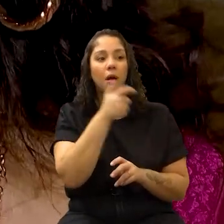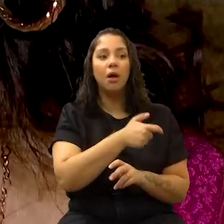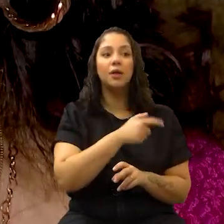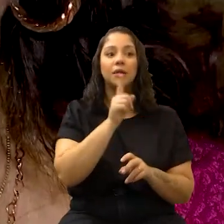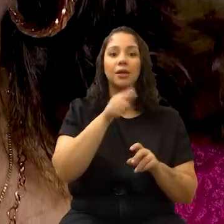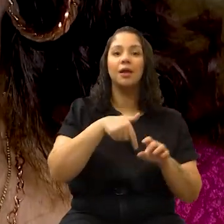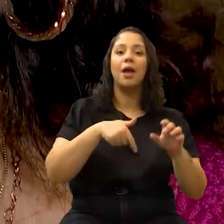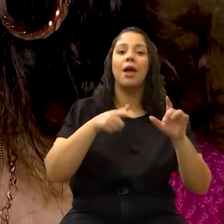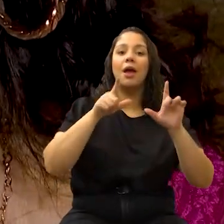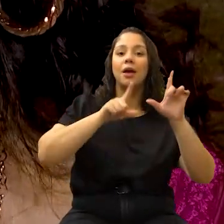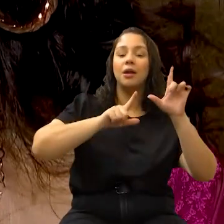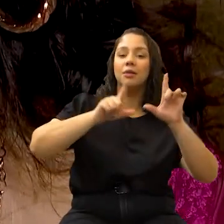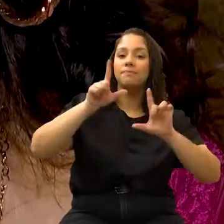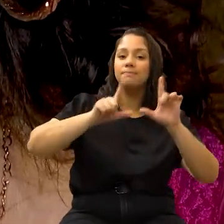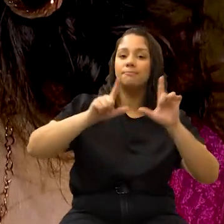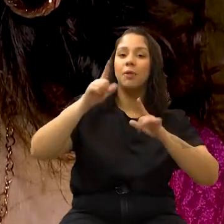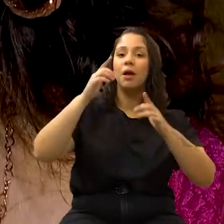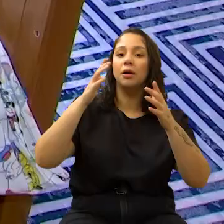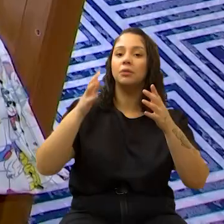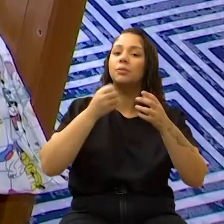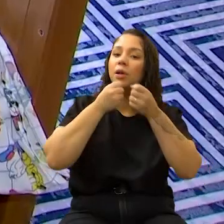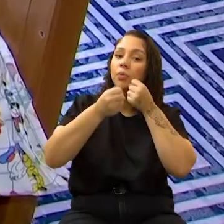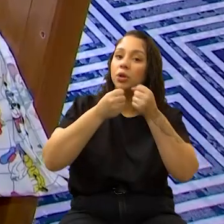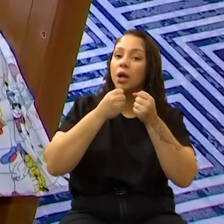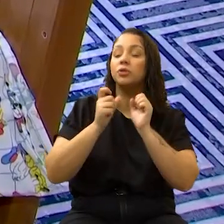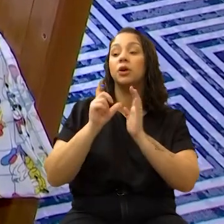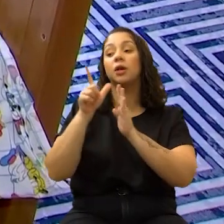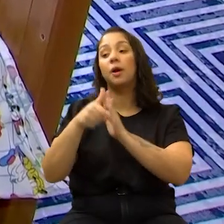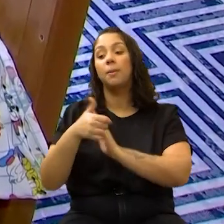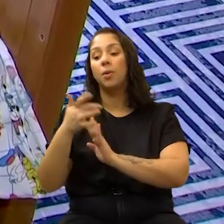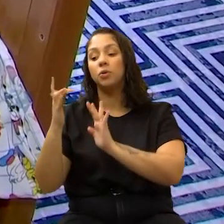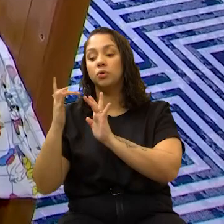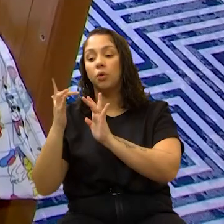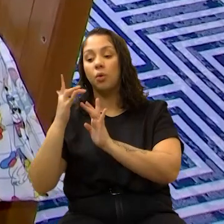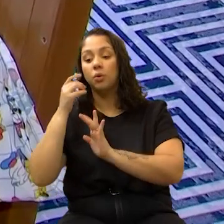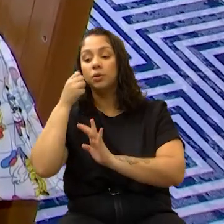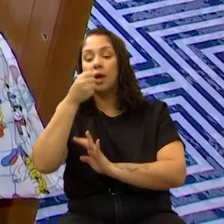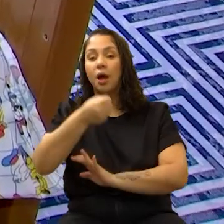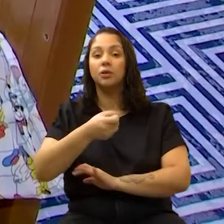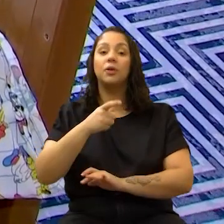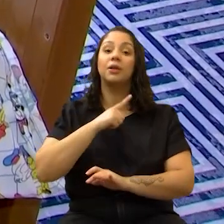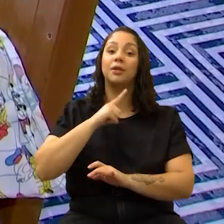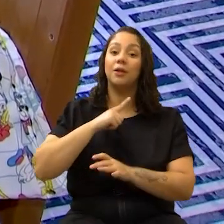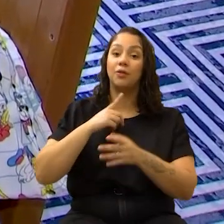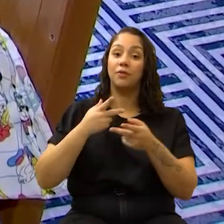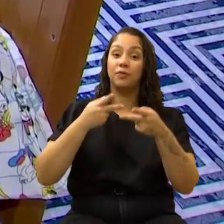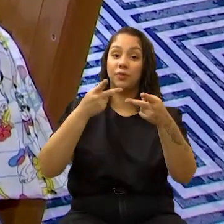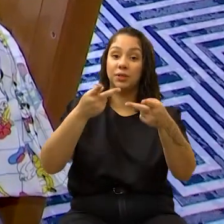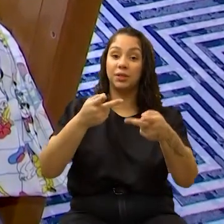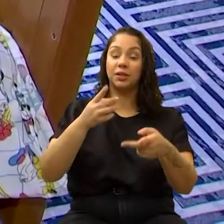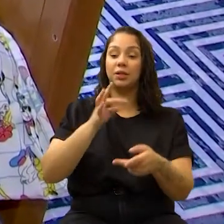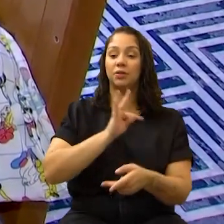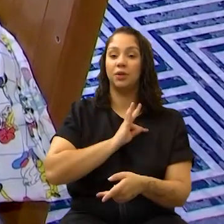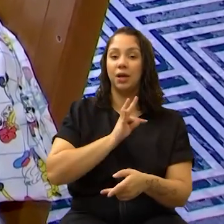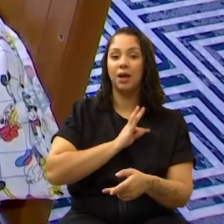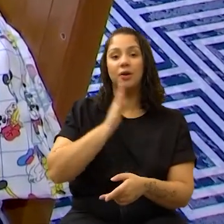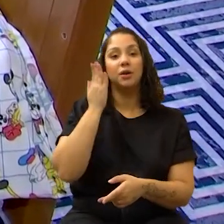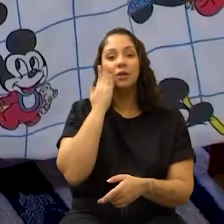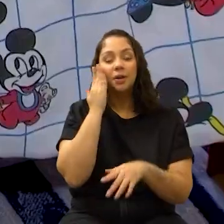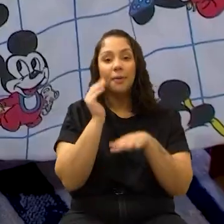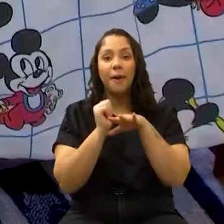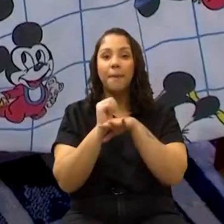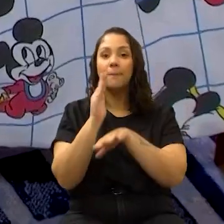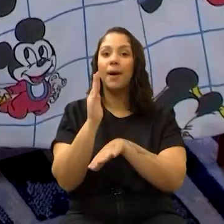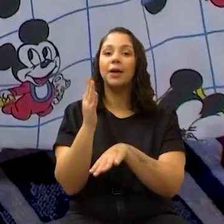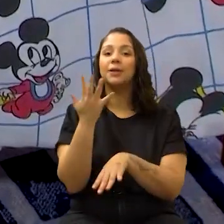assunto por meio de uma reportagem e tempos depois entrou em contato. Ao receber a visita dos técnicos e saber